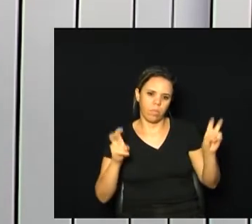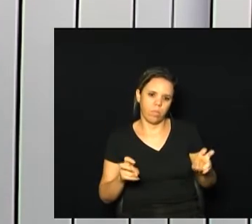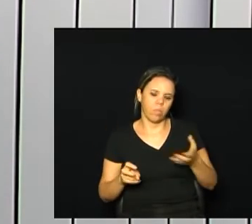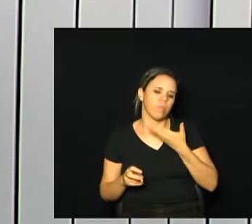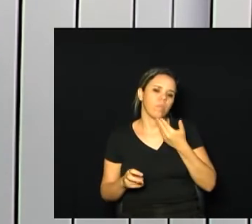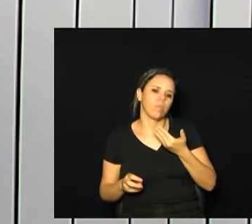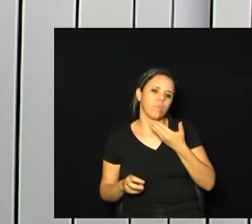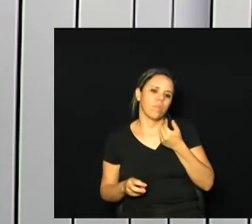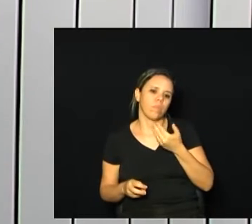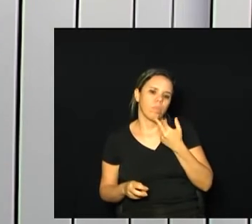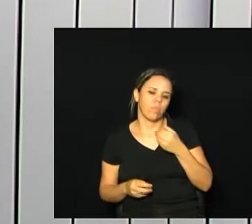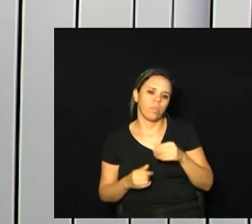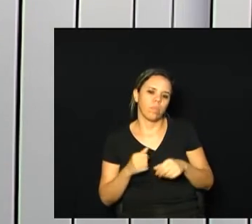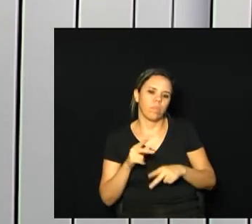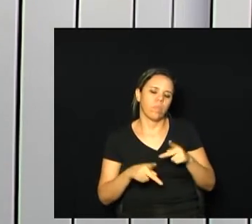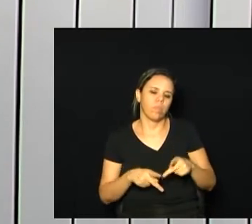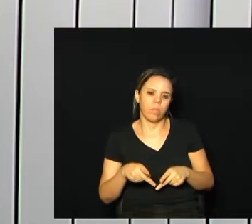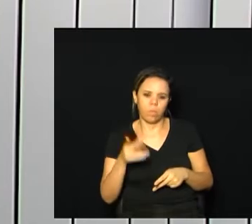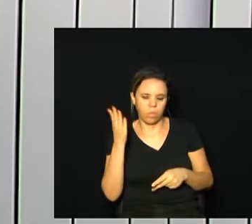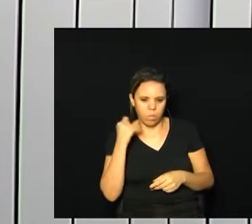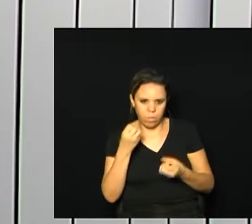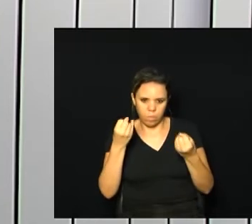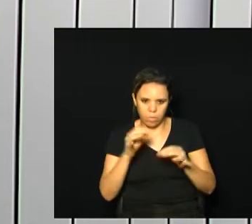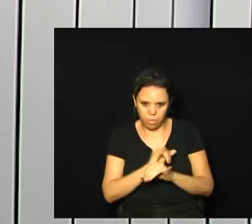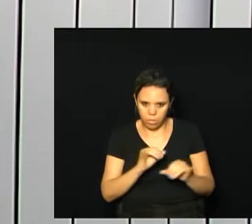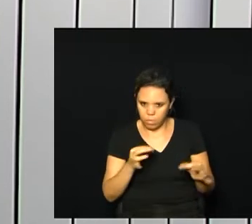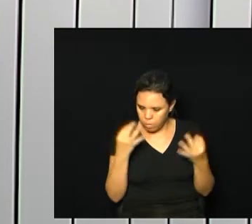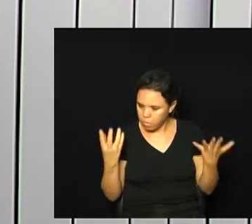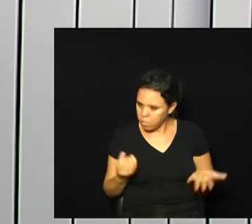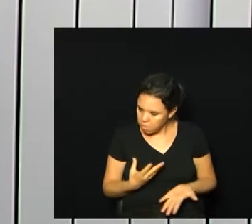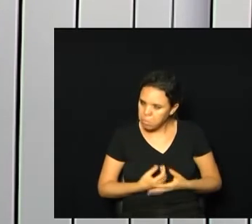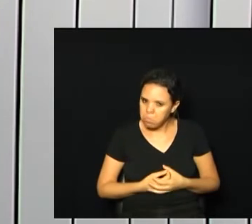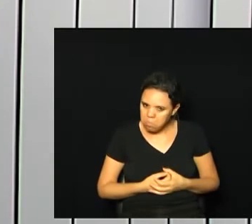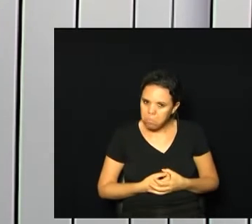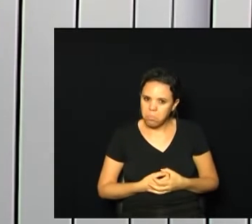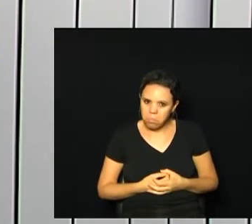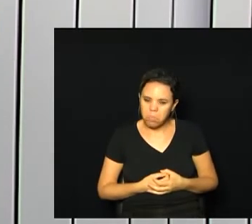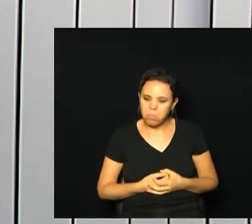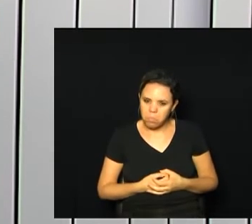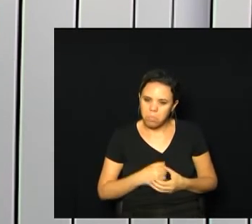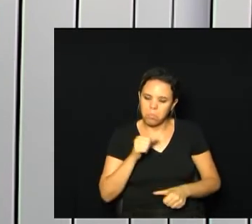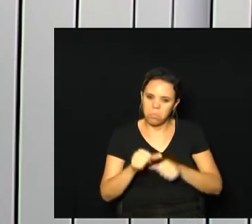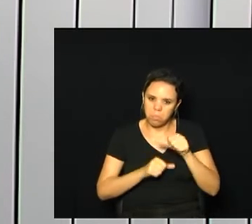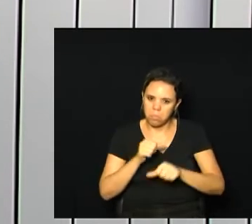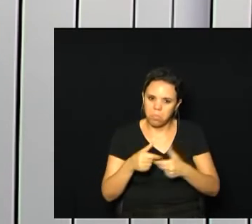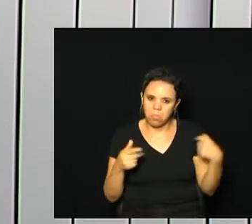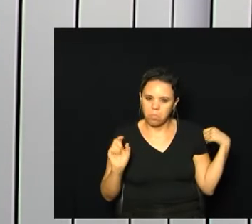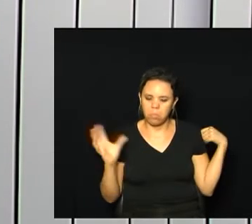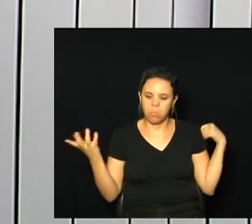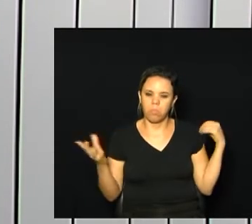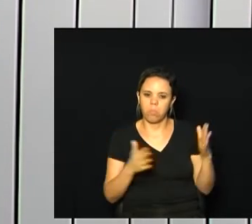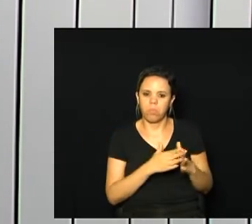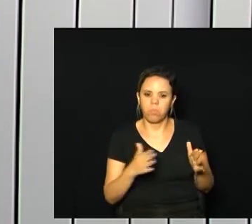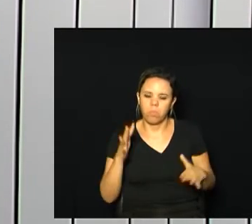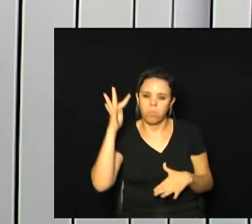muito fácil, tão popular, mas acho que você soube explicar muito bem as mudanças e o que pode acontecer